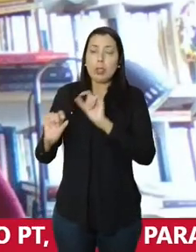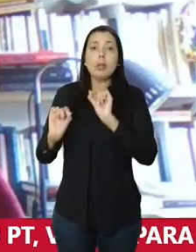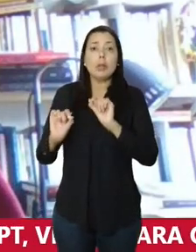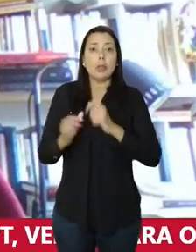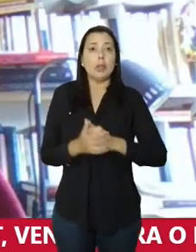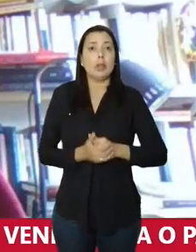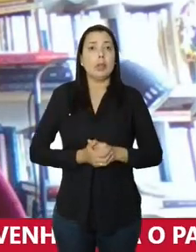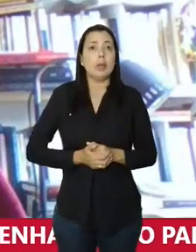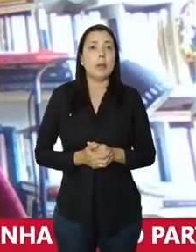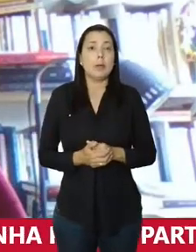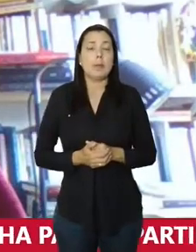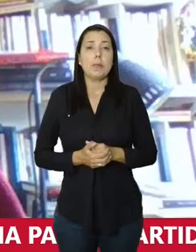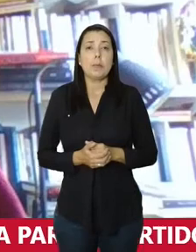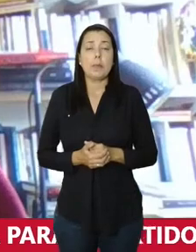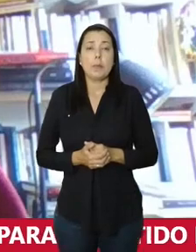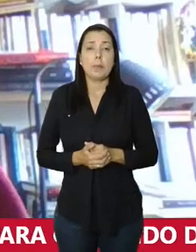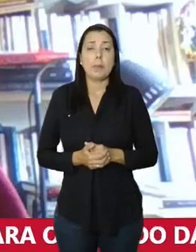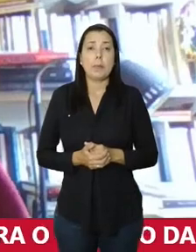empenhado